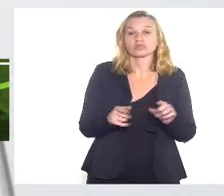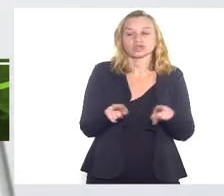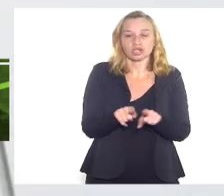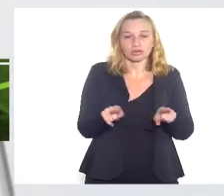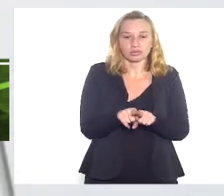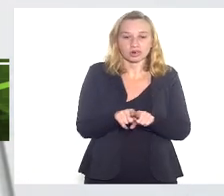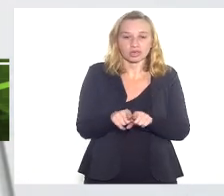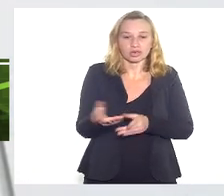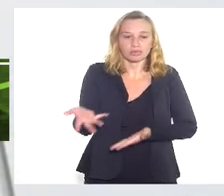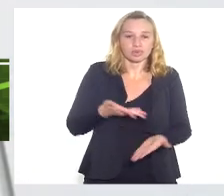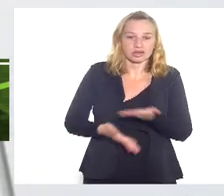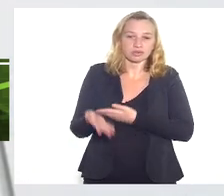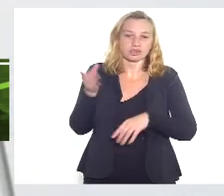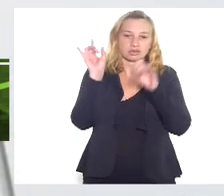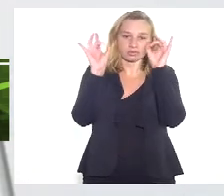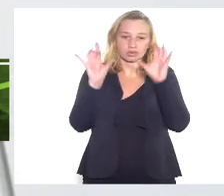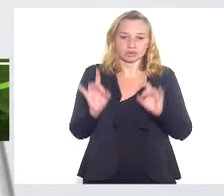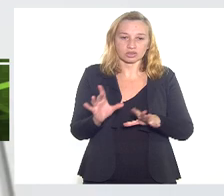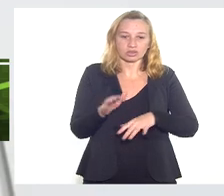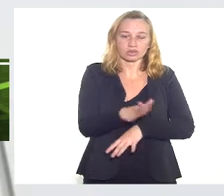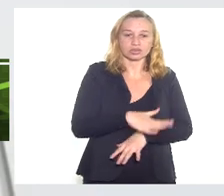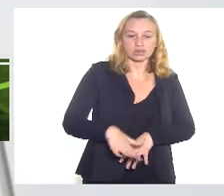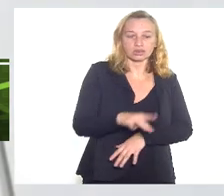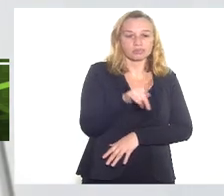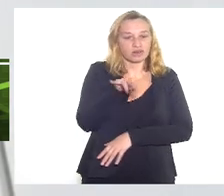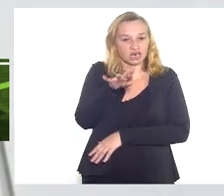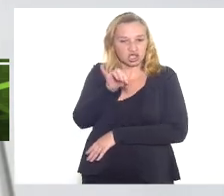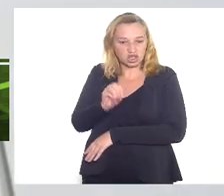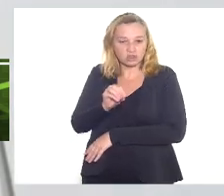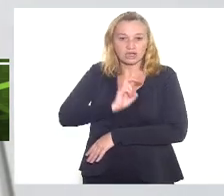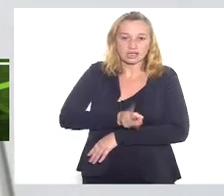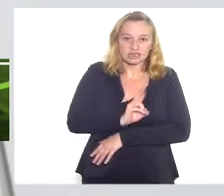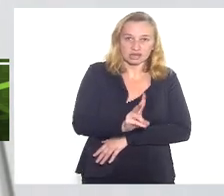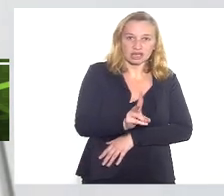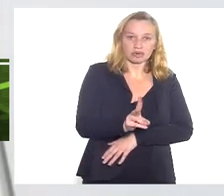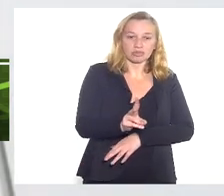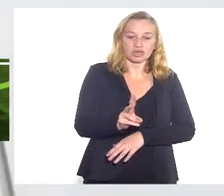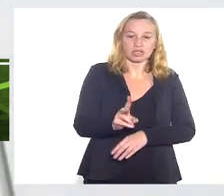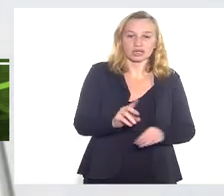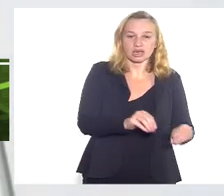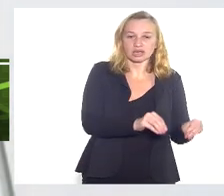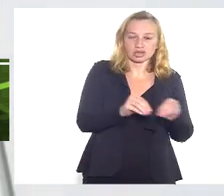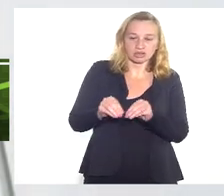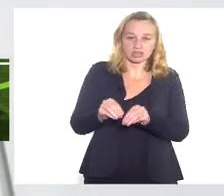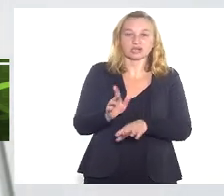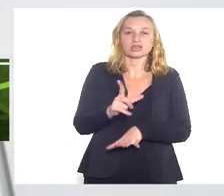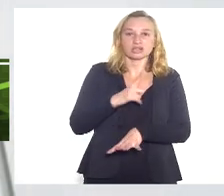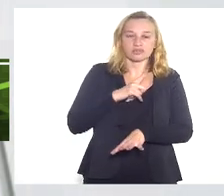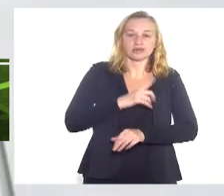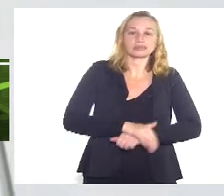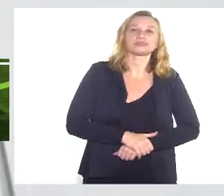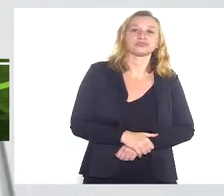de participação especial do campo de peregrino, sempre que essas transações ocorrerem.